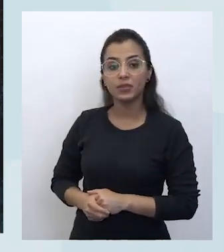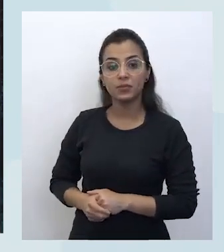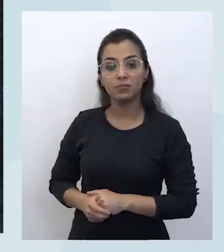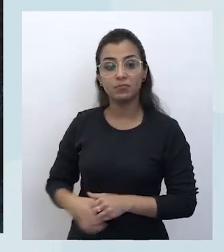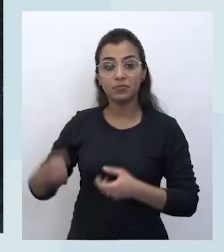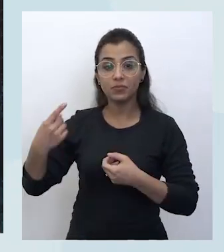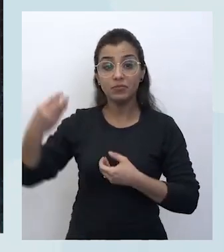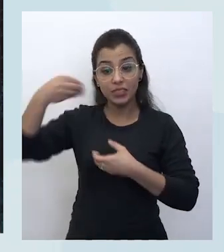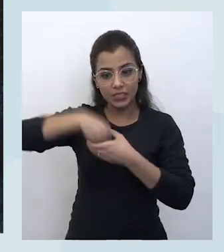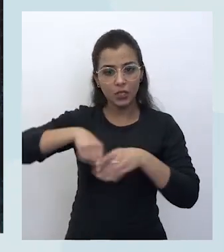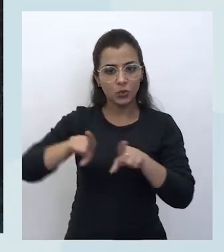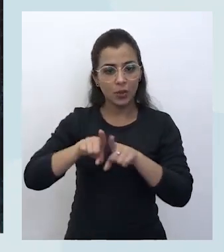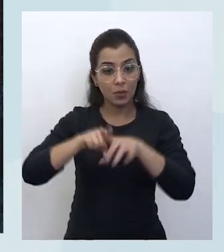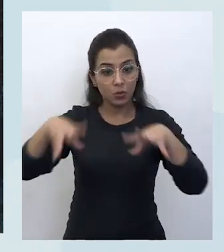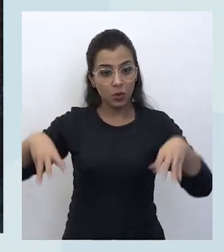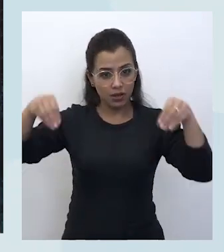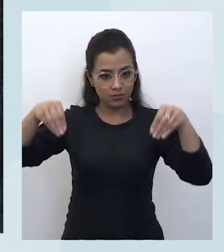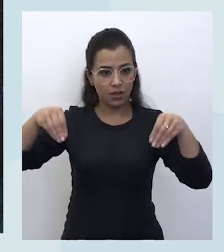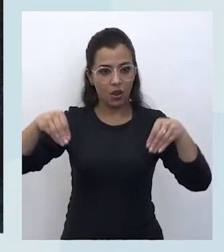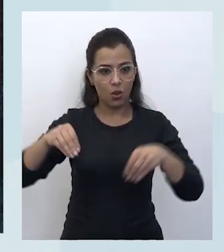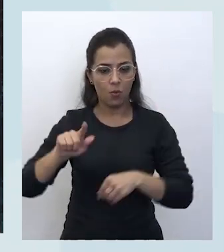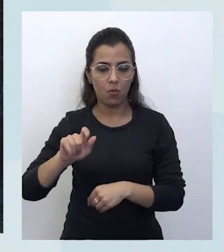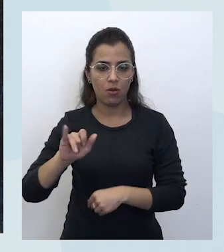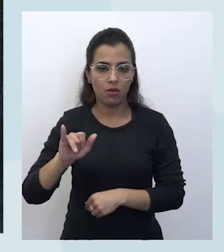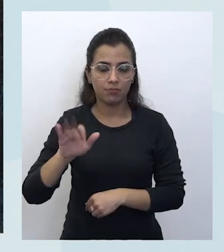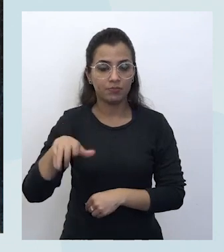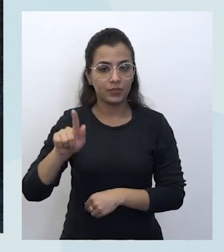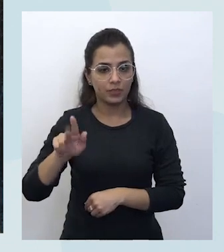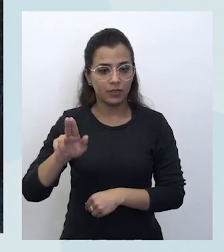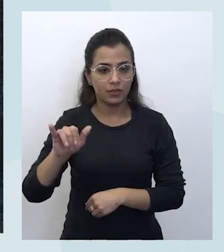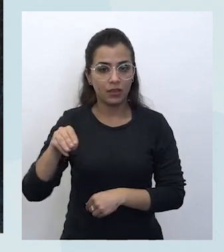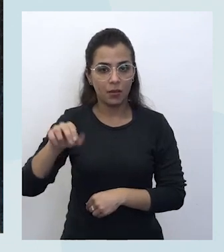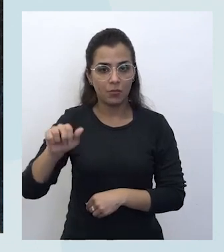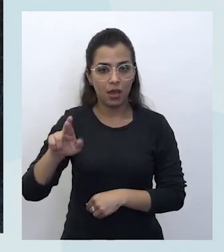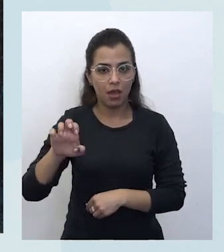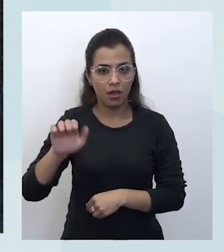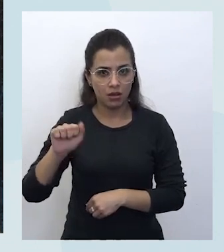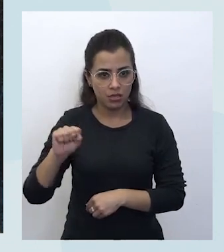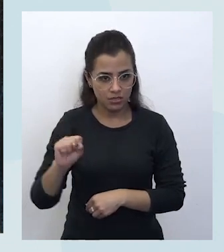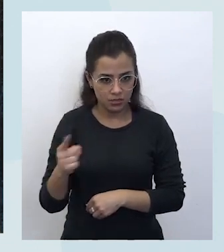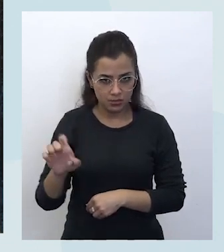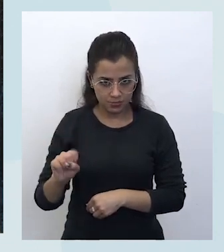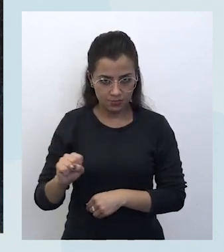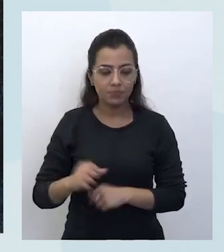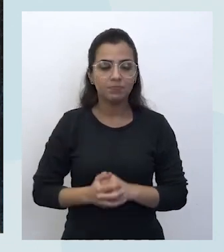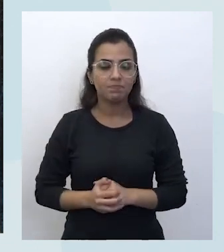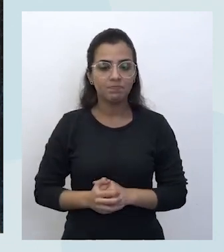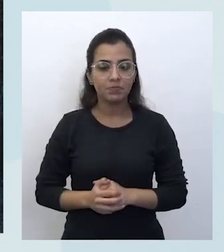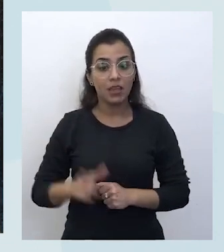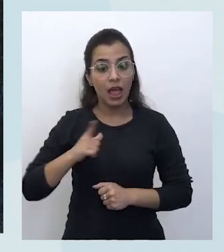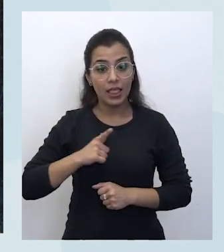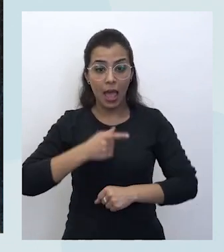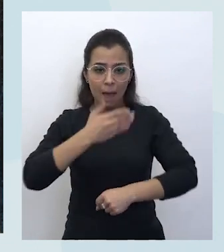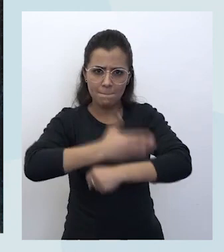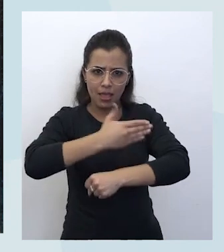também do Castelo de Guimarães, né? Muito bacana, né? Essa construção de madeira foi colocada depois, porém essas